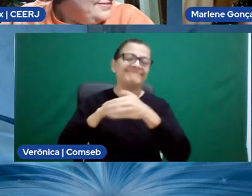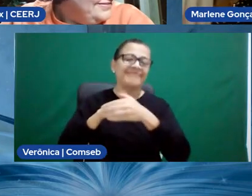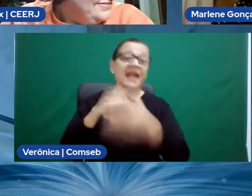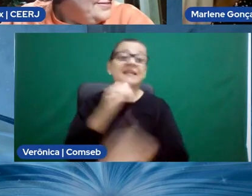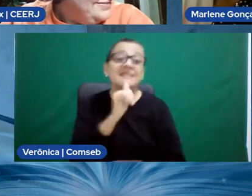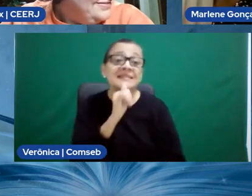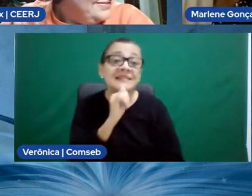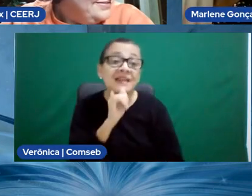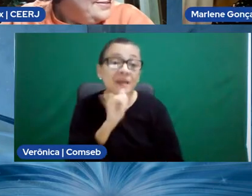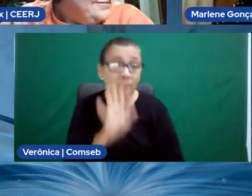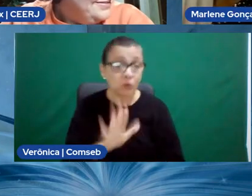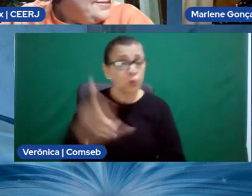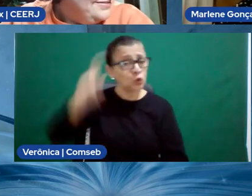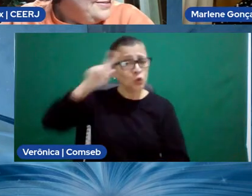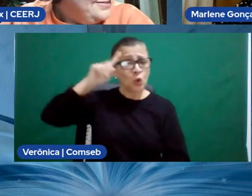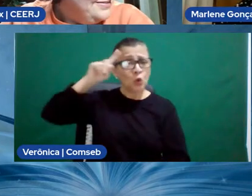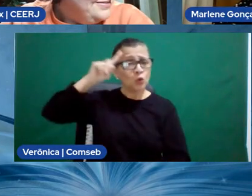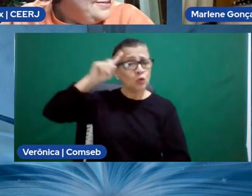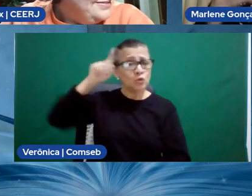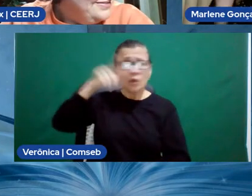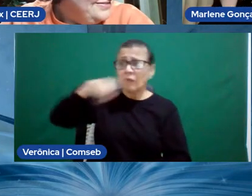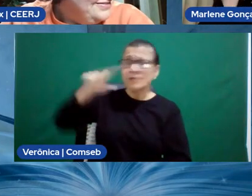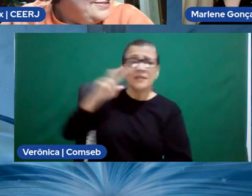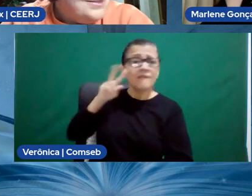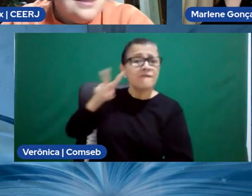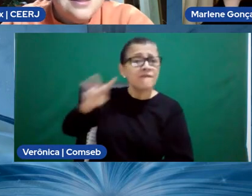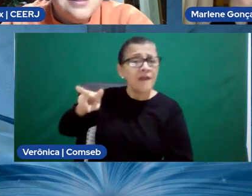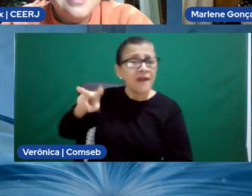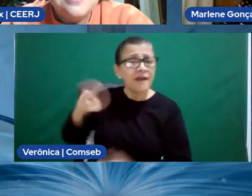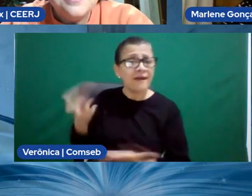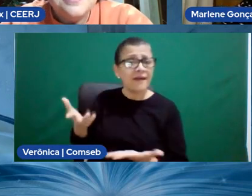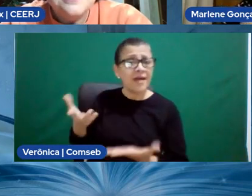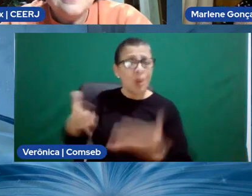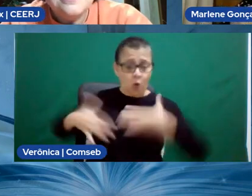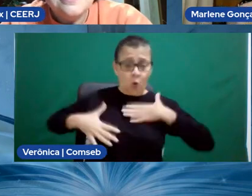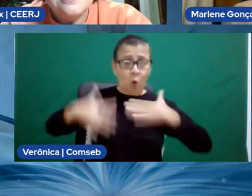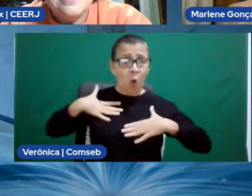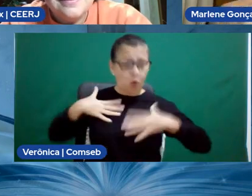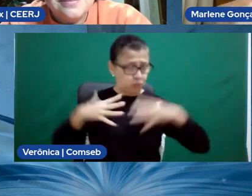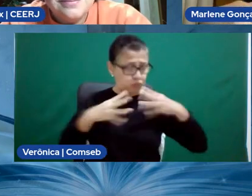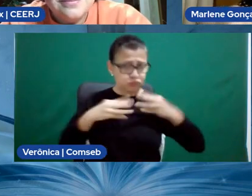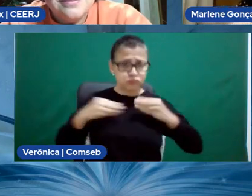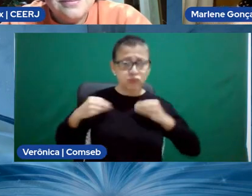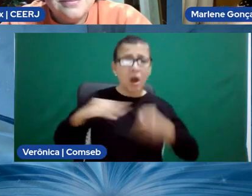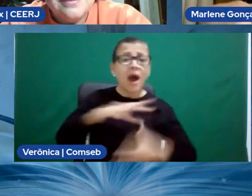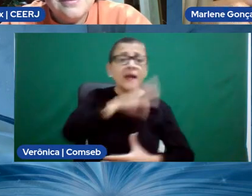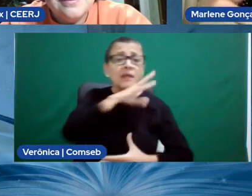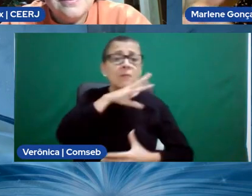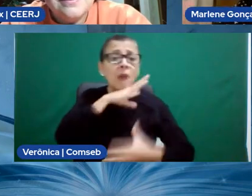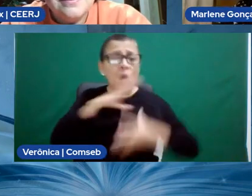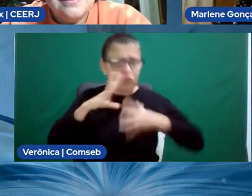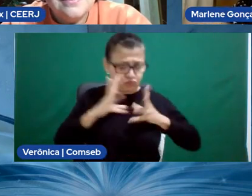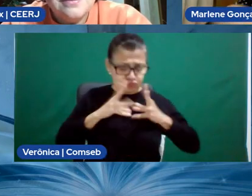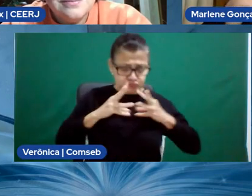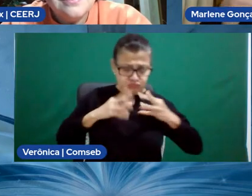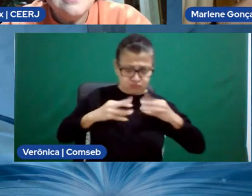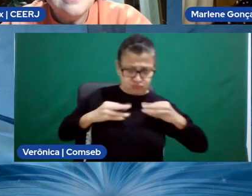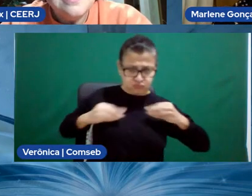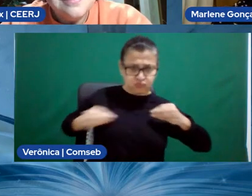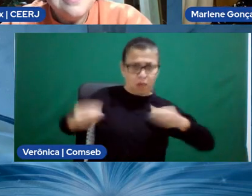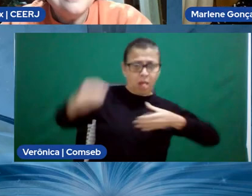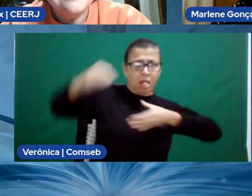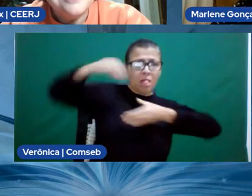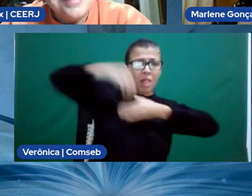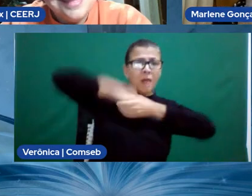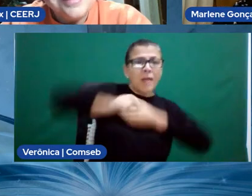Sois todos os dias testemunhas desse fenômeno. Os tecidos do corpo humano e dos animais não encerram os germes de uma multidão de vermes